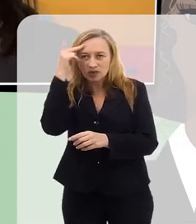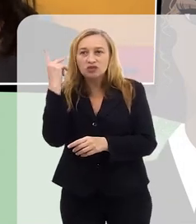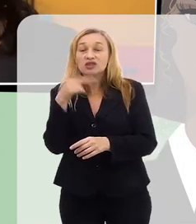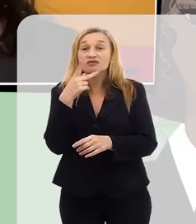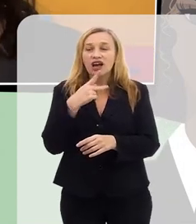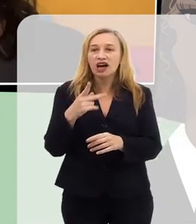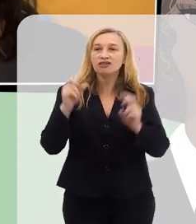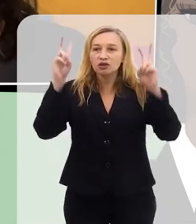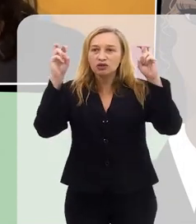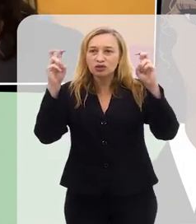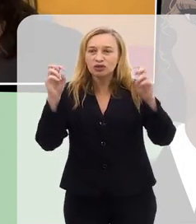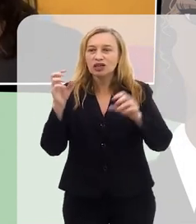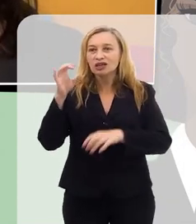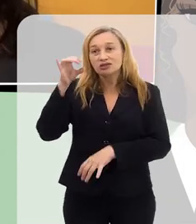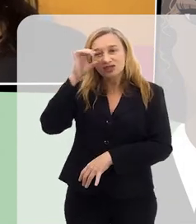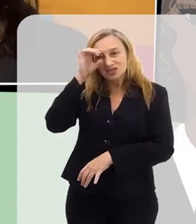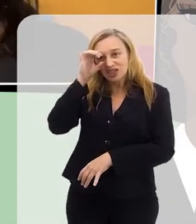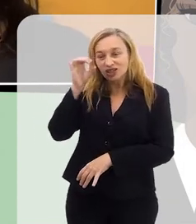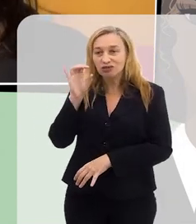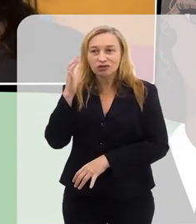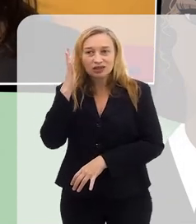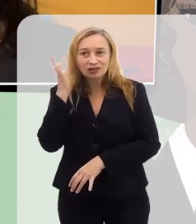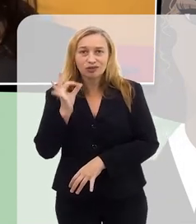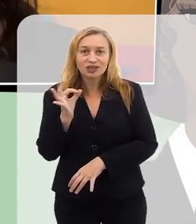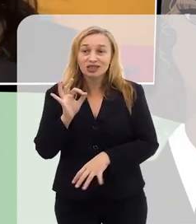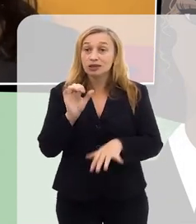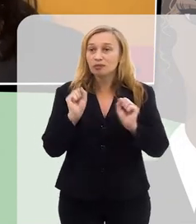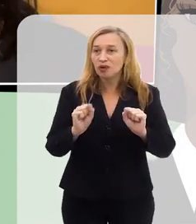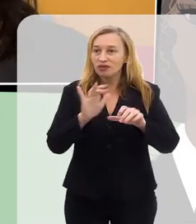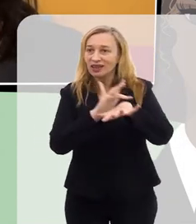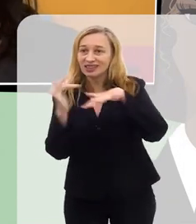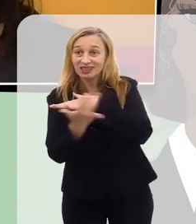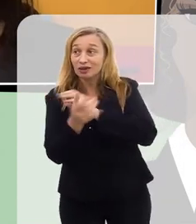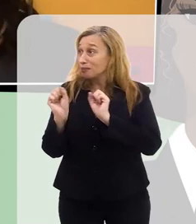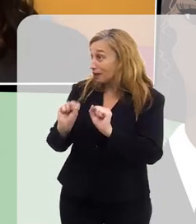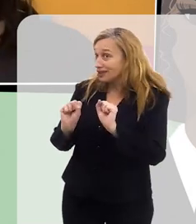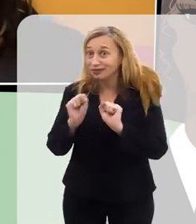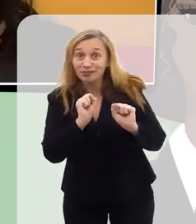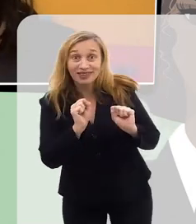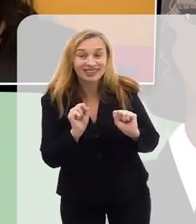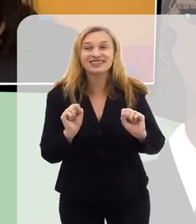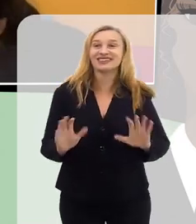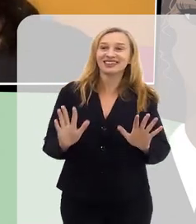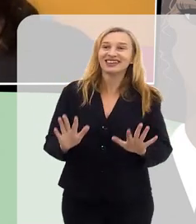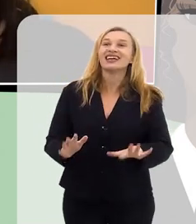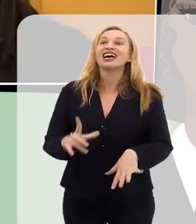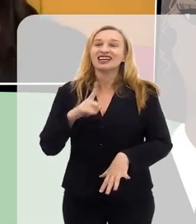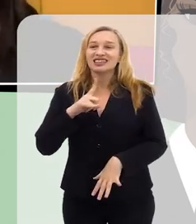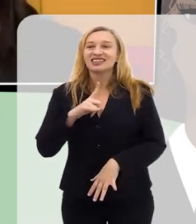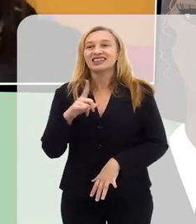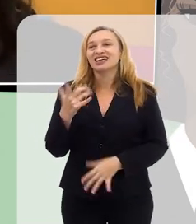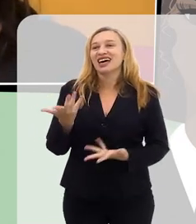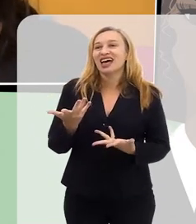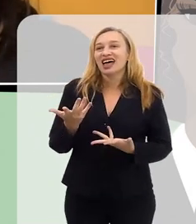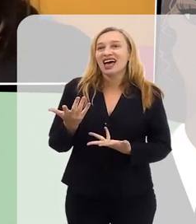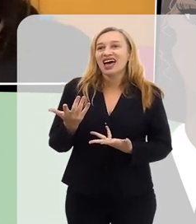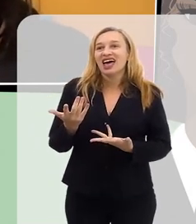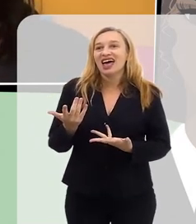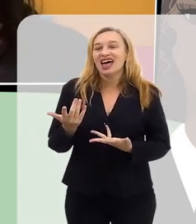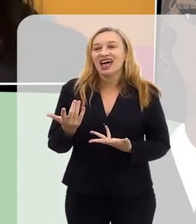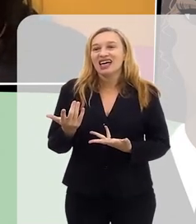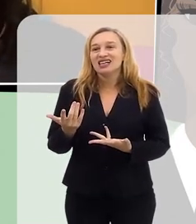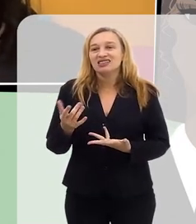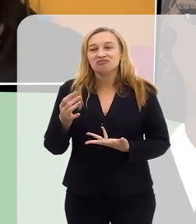o assunto, né? Não tinha o Instagram, não sei se pode falar o nome das redes sociais, pode? Não tinha Pode, claro, fique à Instagram,